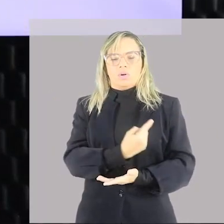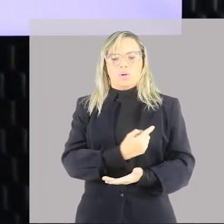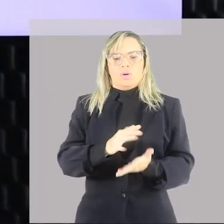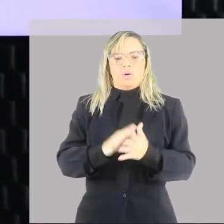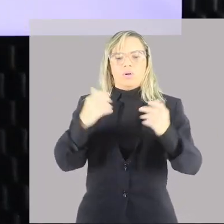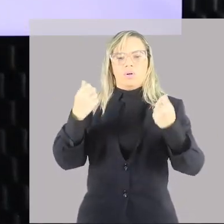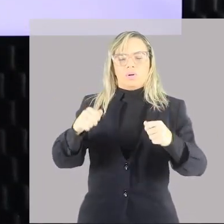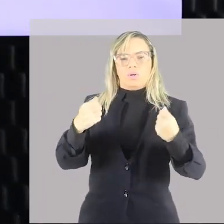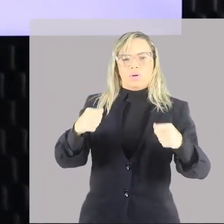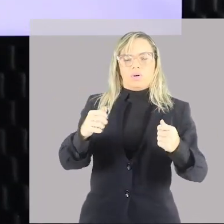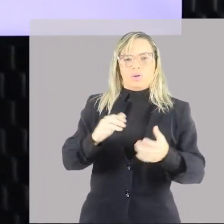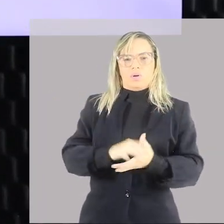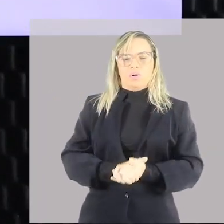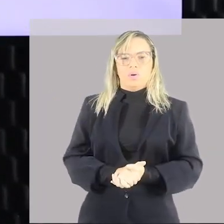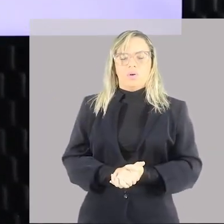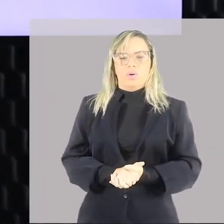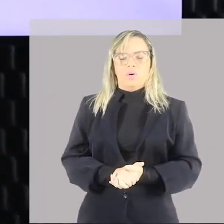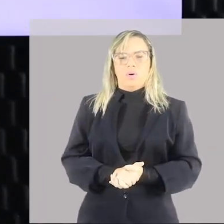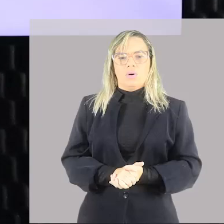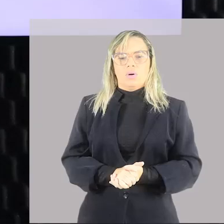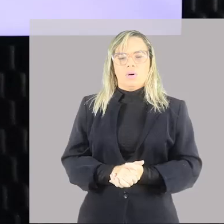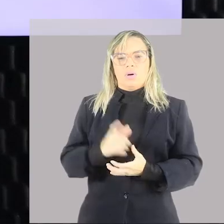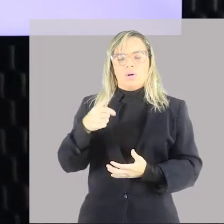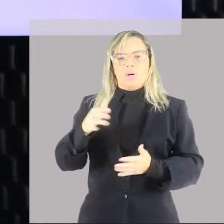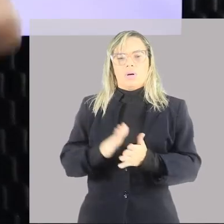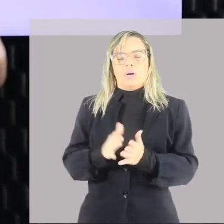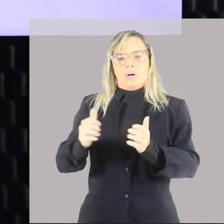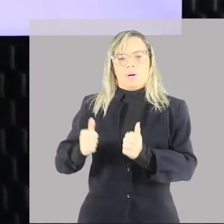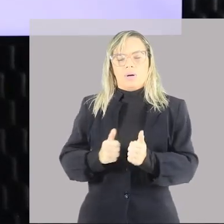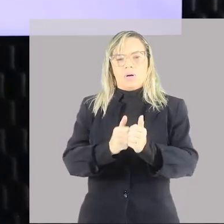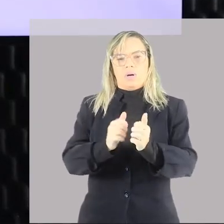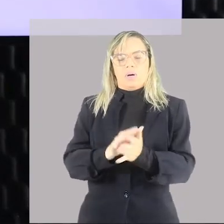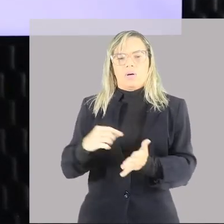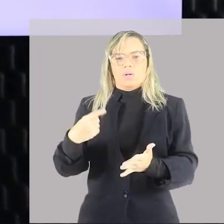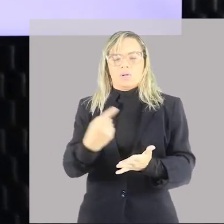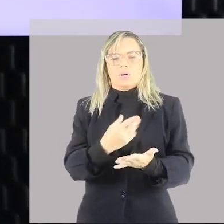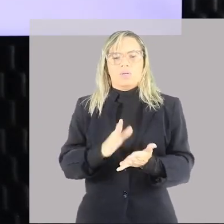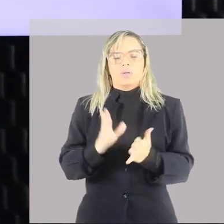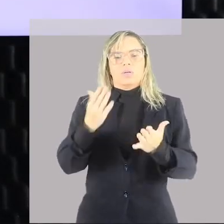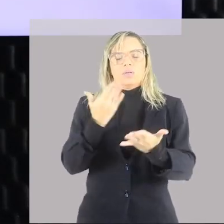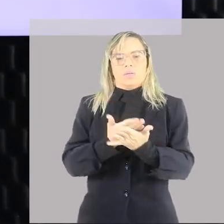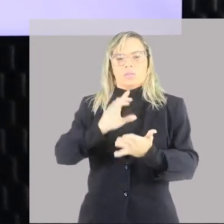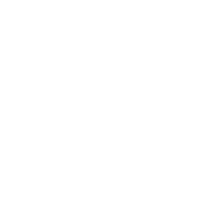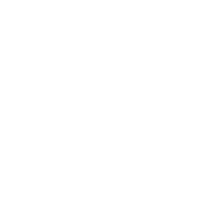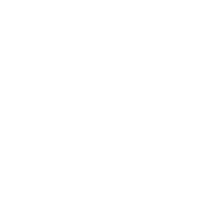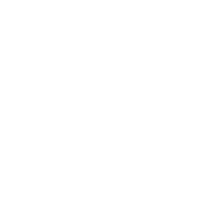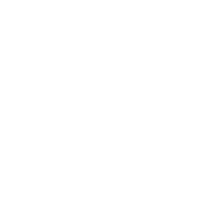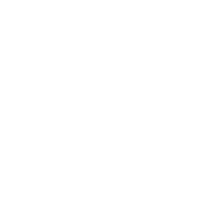quando precisarem, sigam as nossas aulas e aí até a próxima oportunidade.